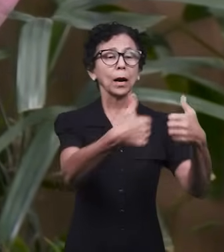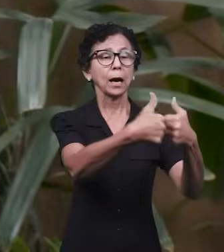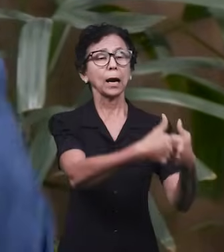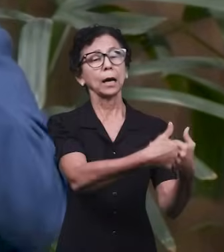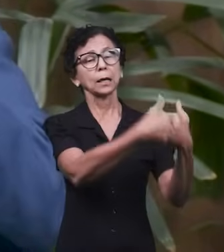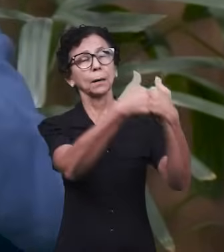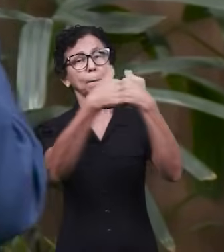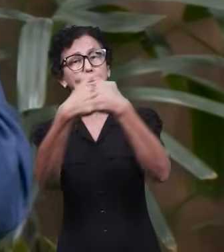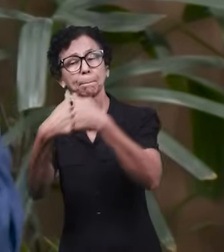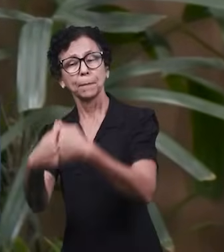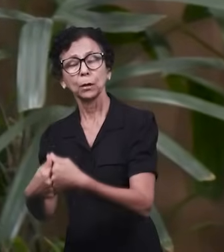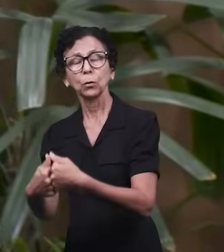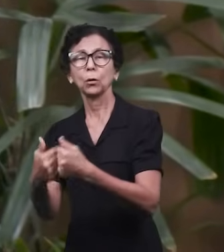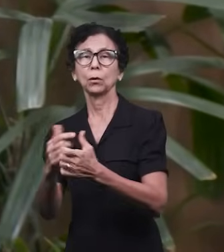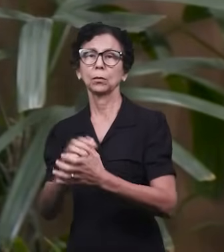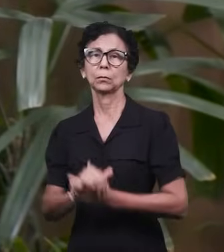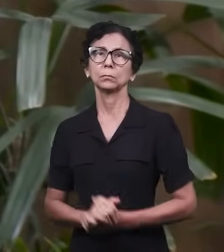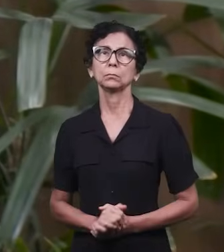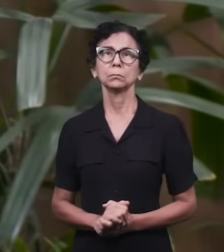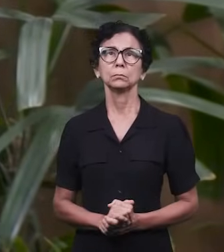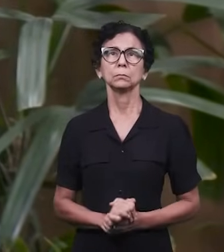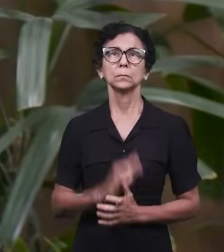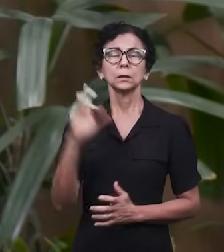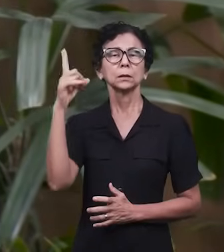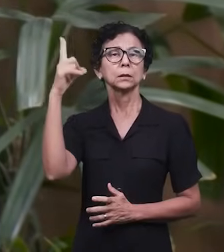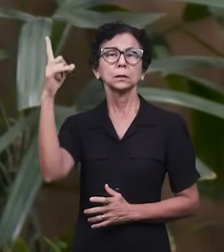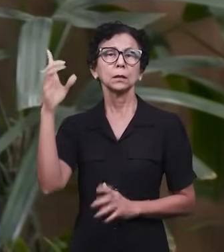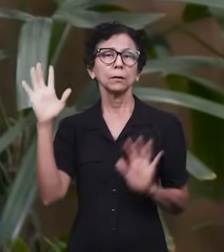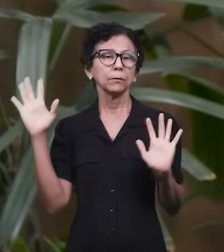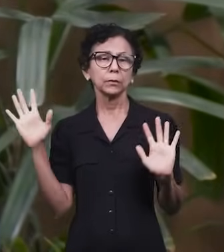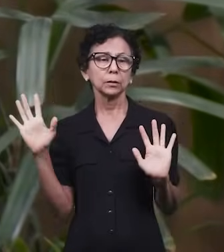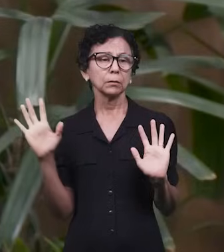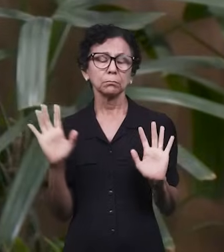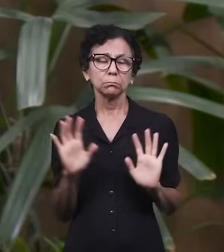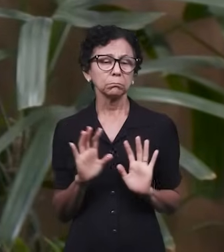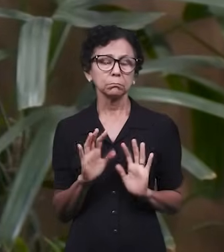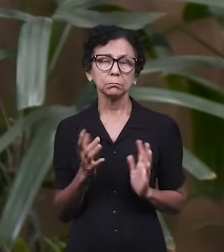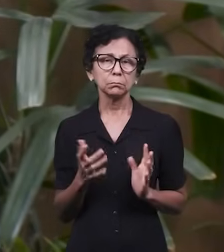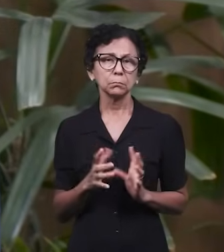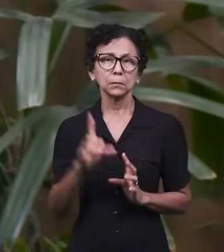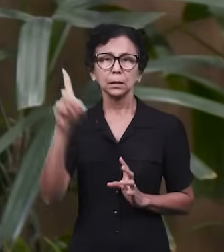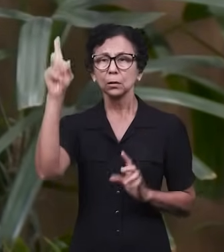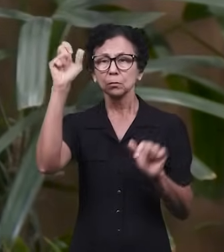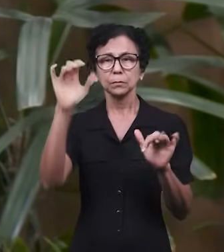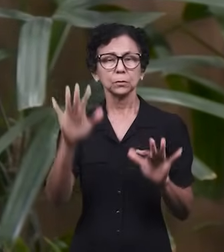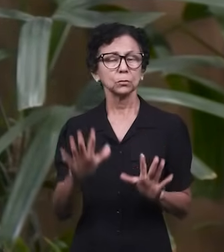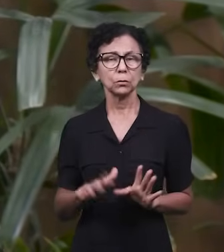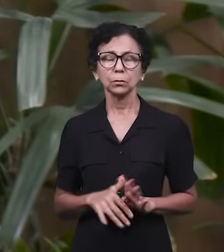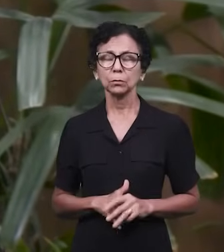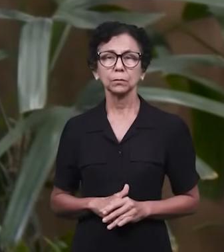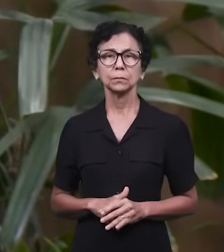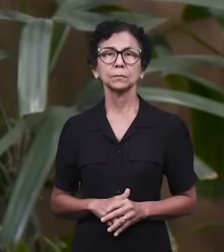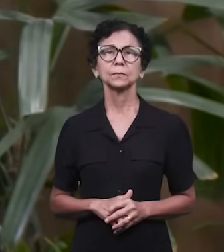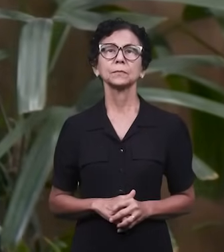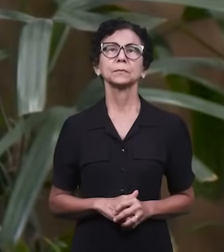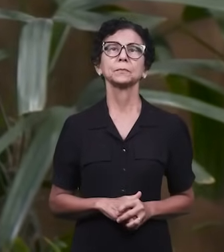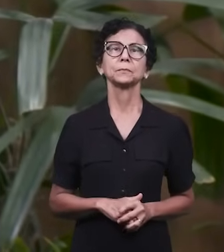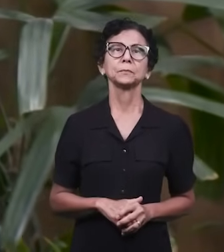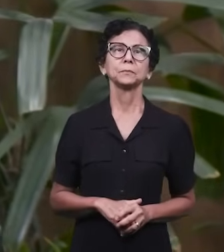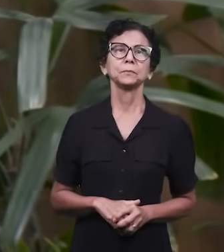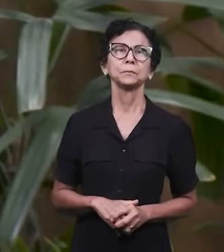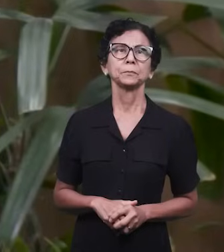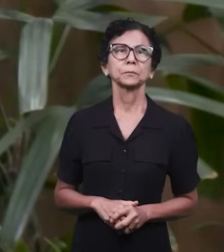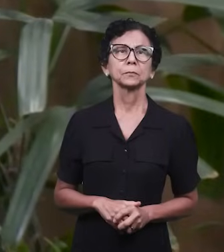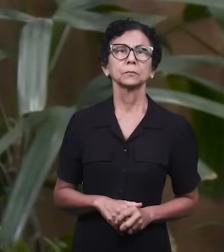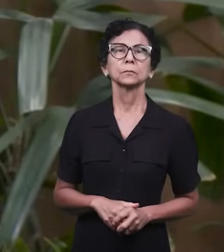ficou ali, o Senhor resolveu e deu para ele a grande bênção. Então, quando a gente tem acesso, para ter acesso a mistério, temor e glória, nós